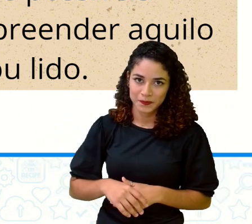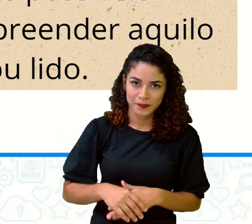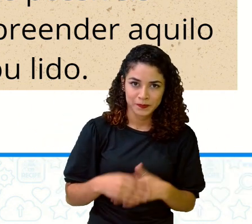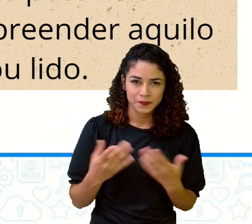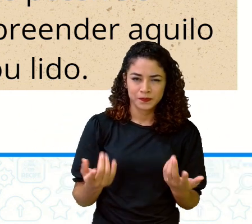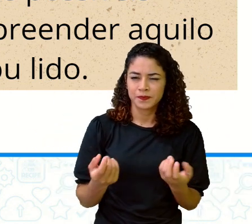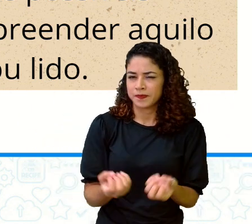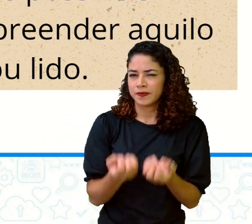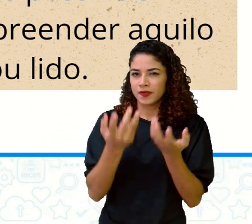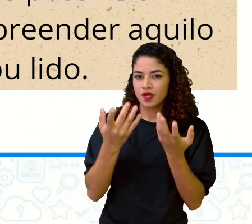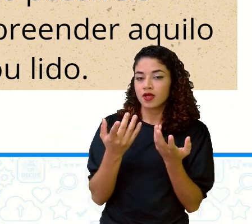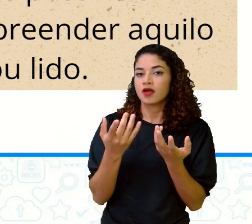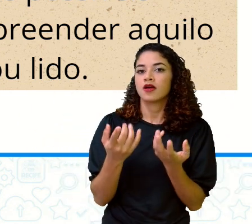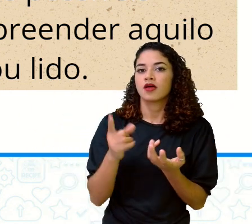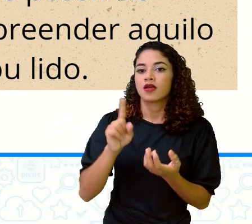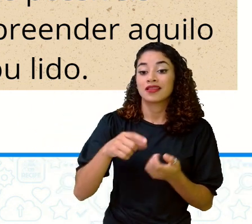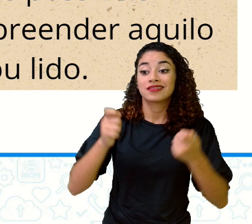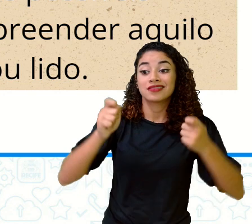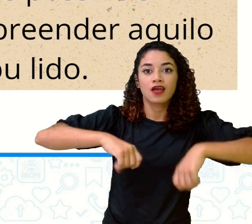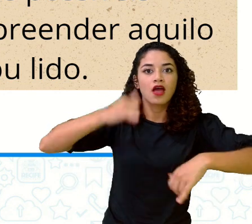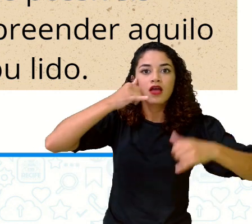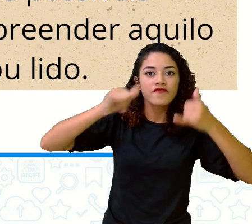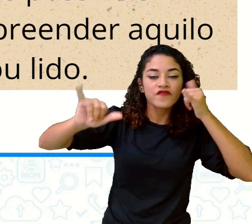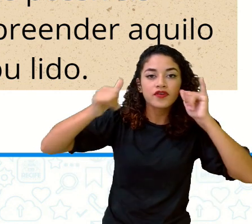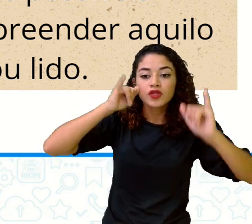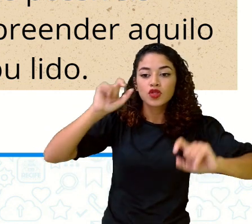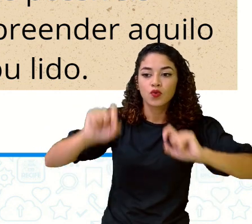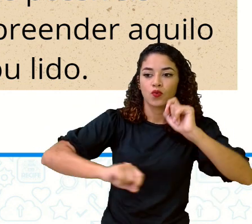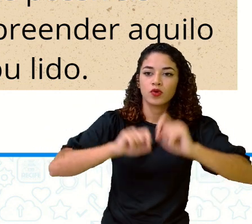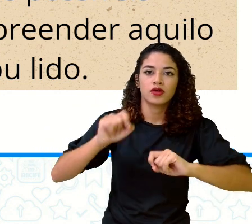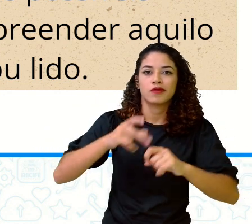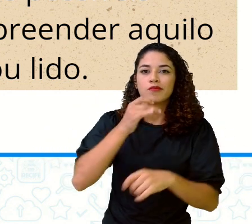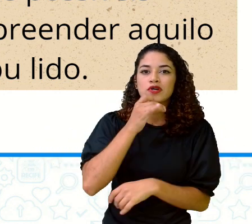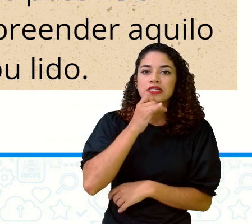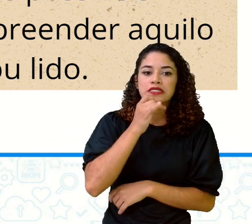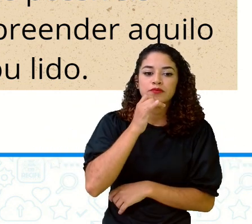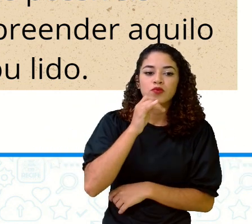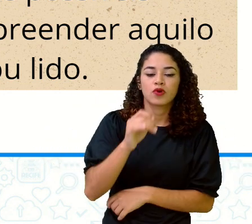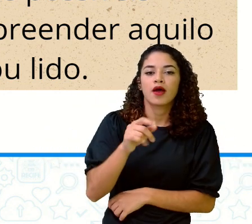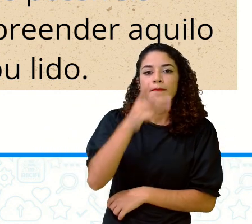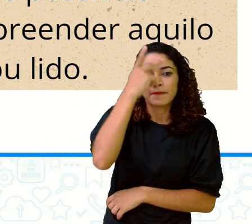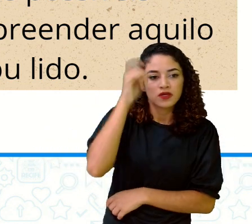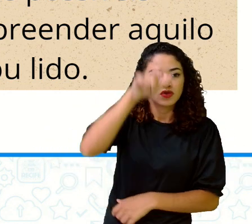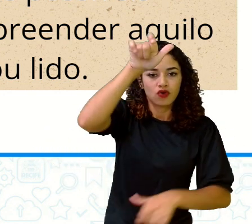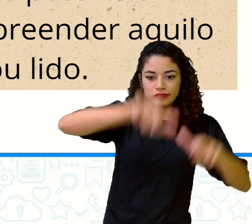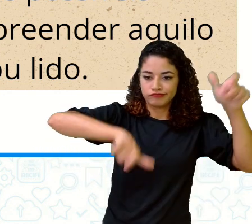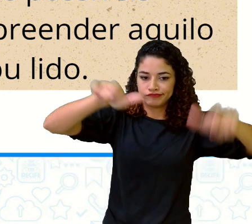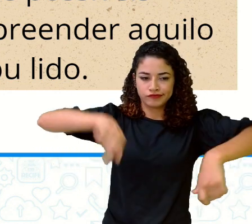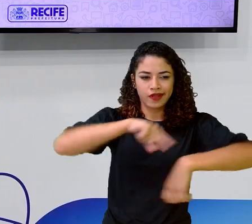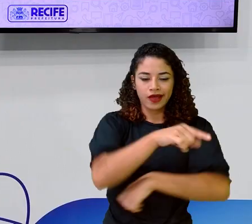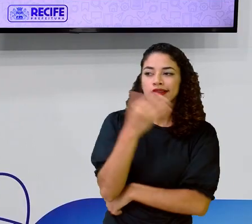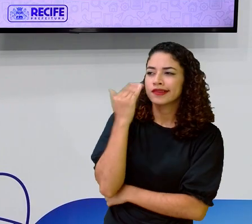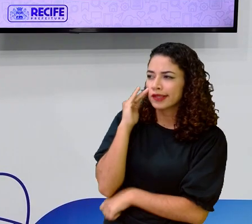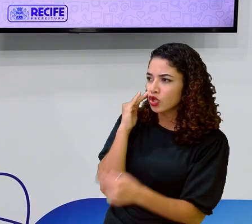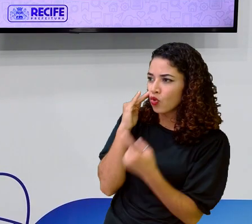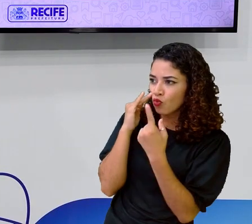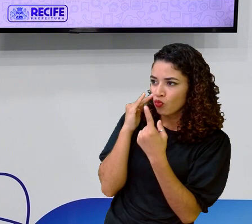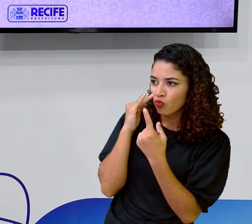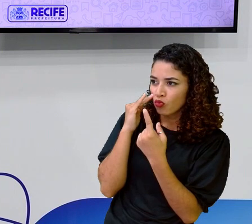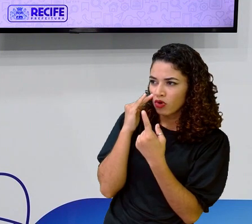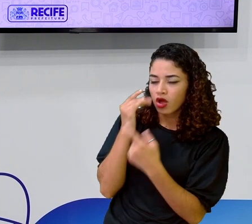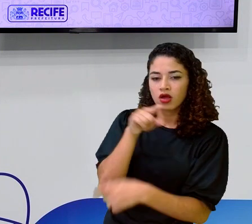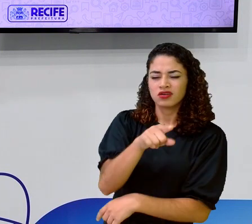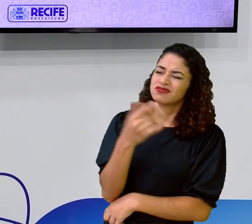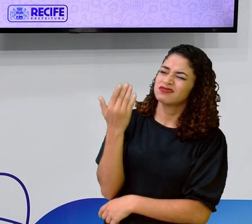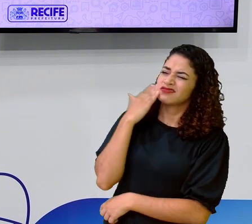a fim, de que sejam, evitadas, diferentes, interpretações, isso mesmo, um texto, mal escrito, que traga, aí, uma